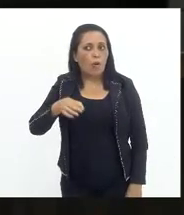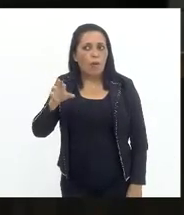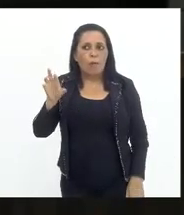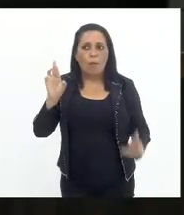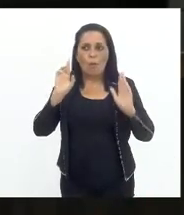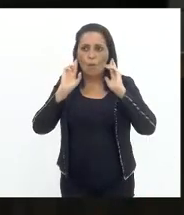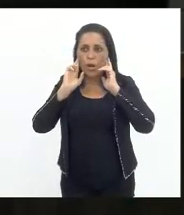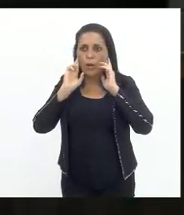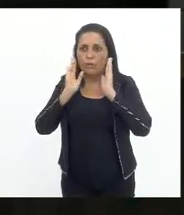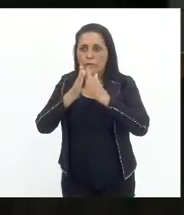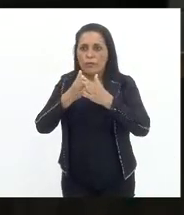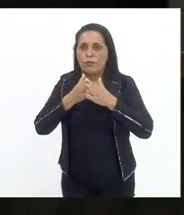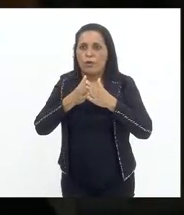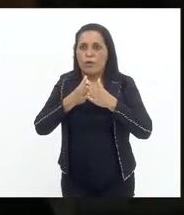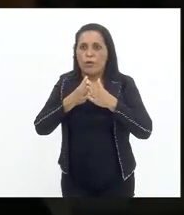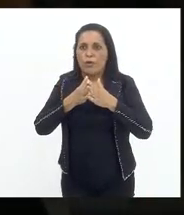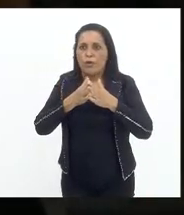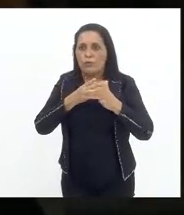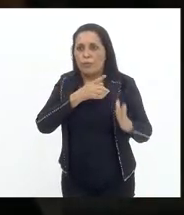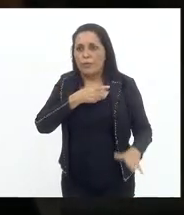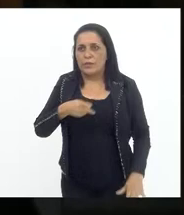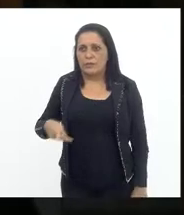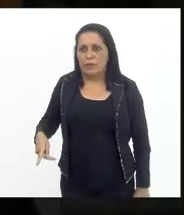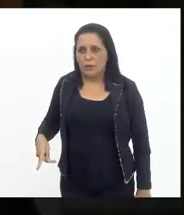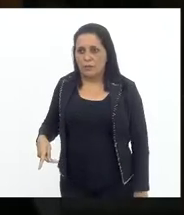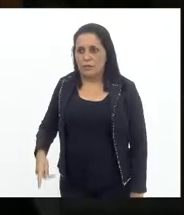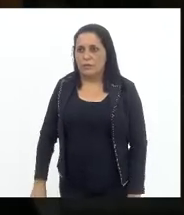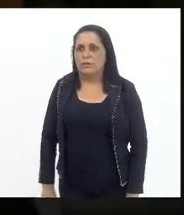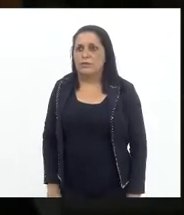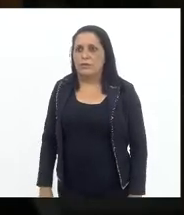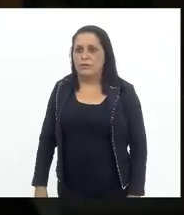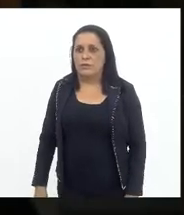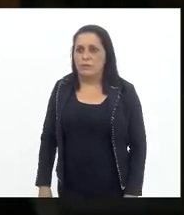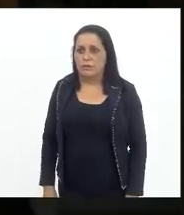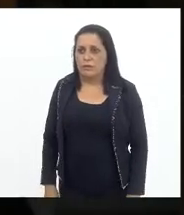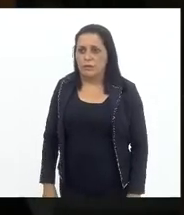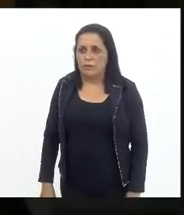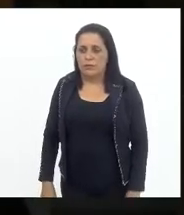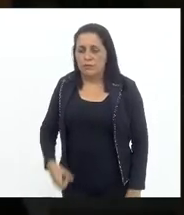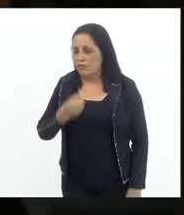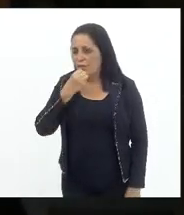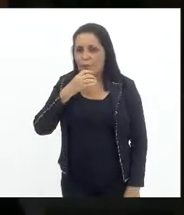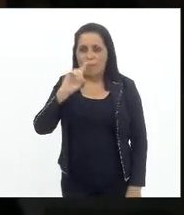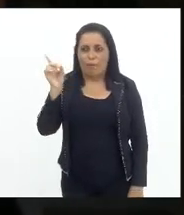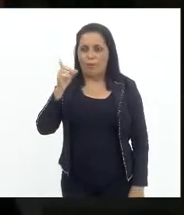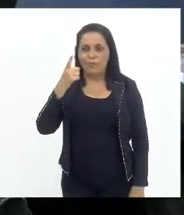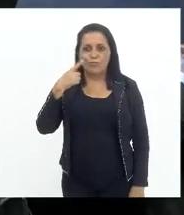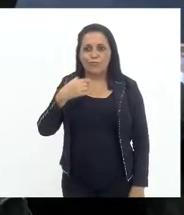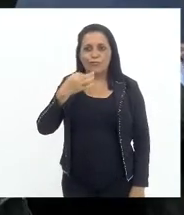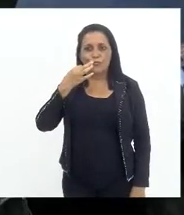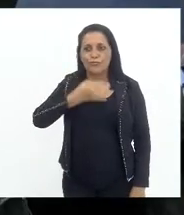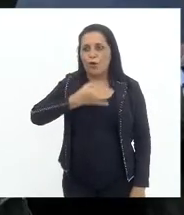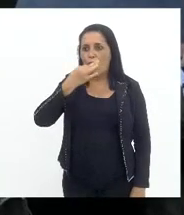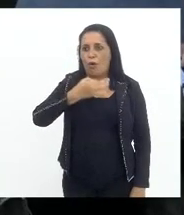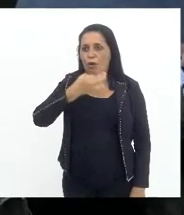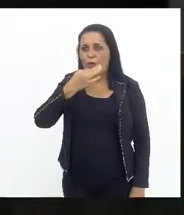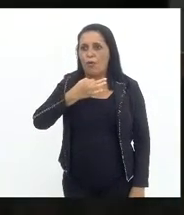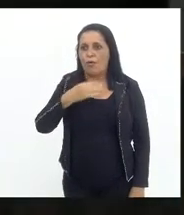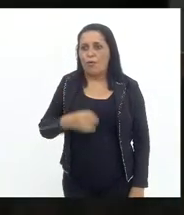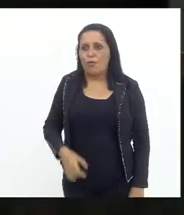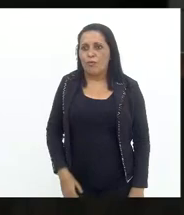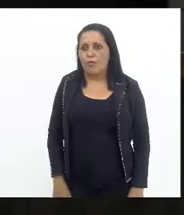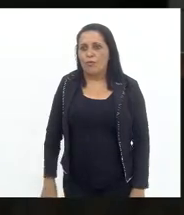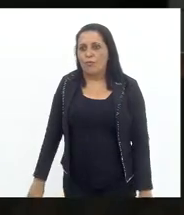por favor. Senhor presidente, ainda não está bom, senhor presidente. Atenção, assessoria, o